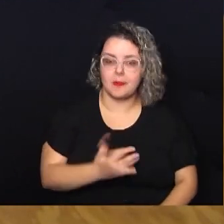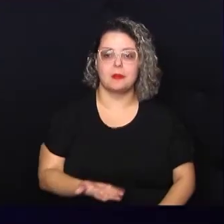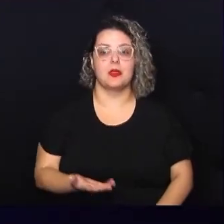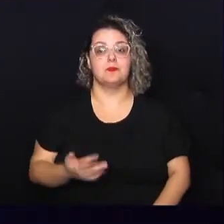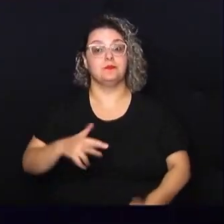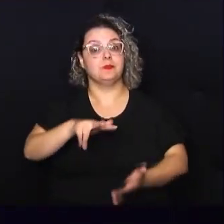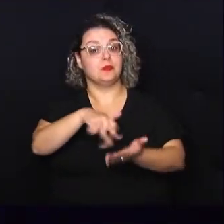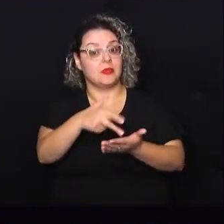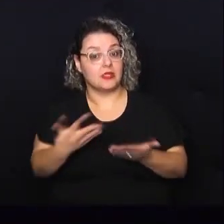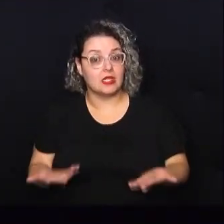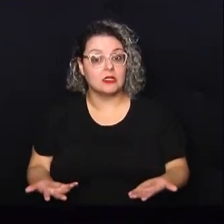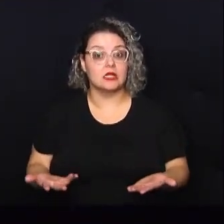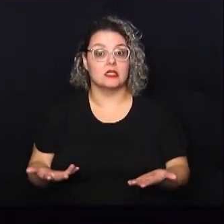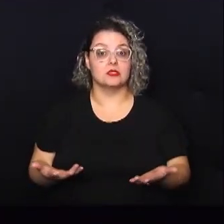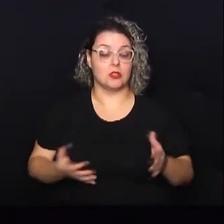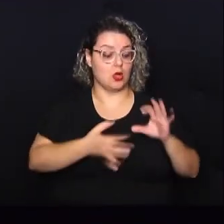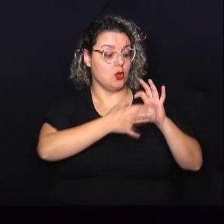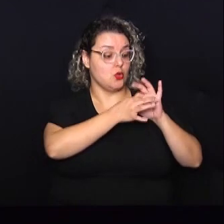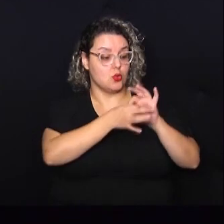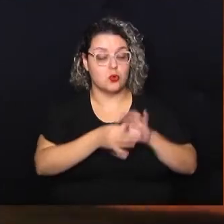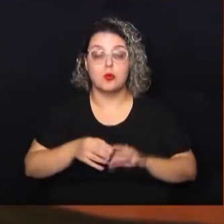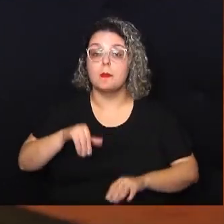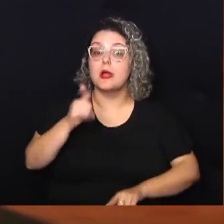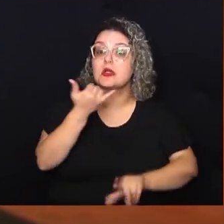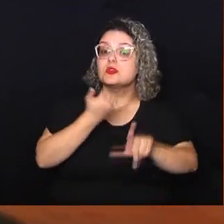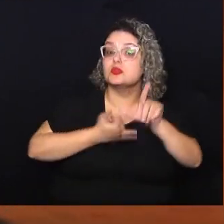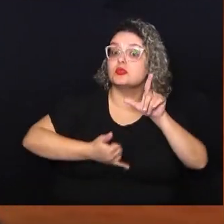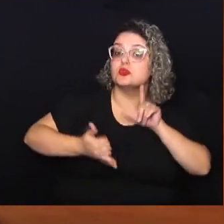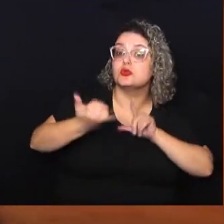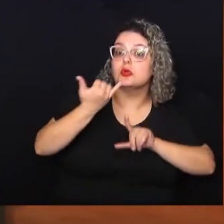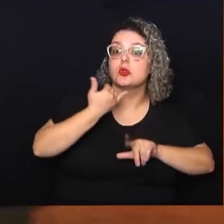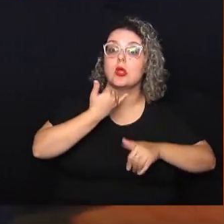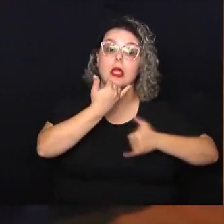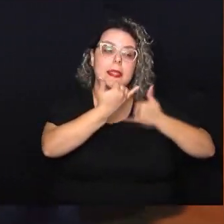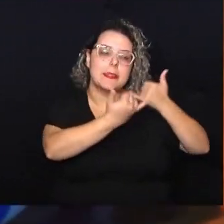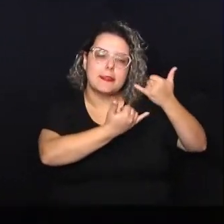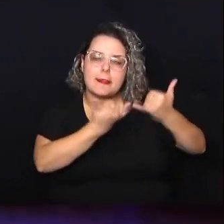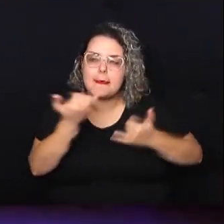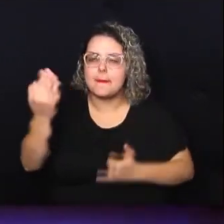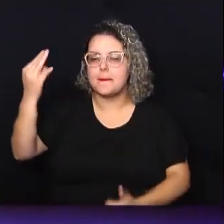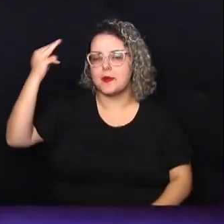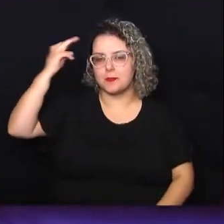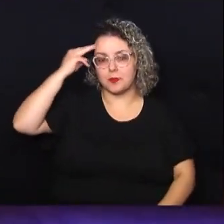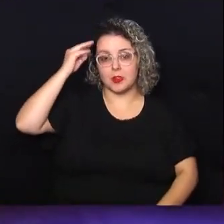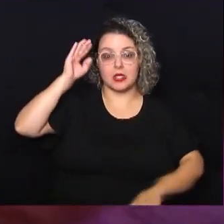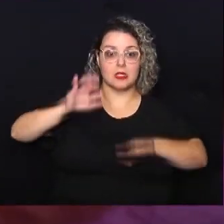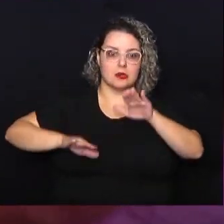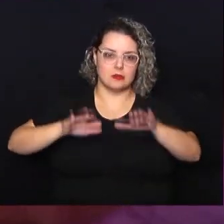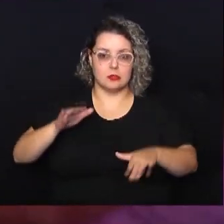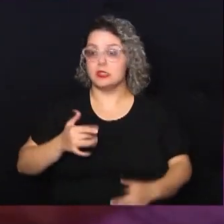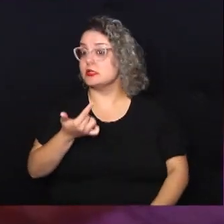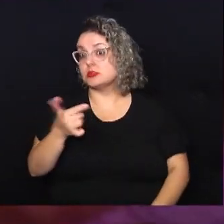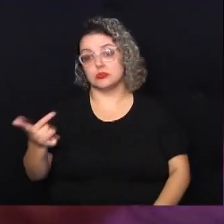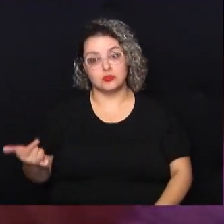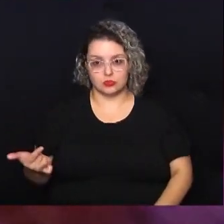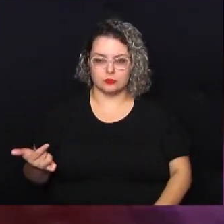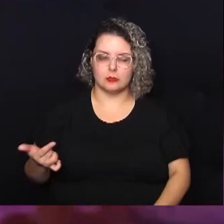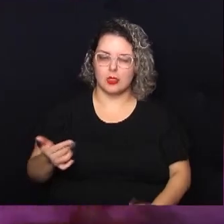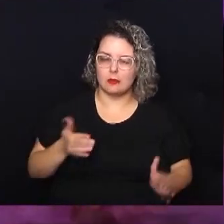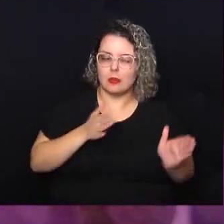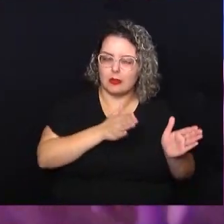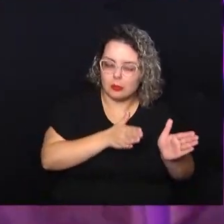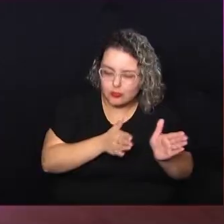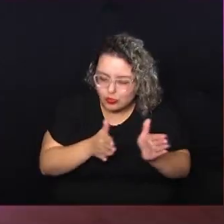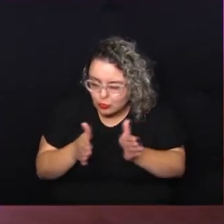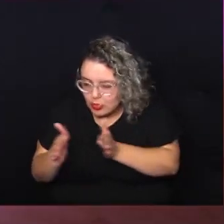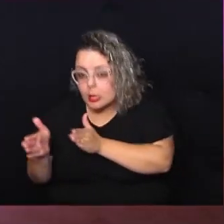gente trabalha com contextos mais lúdicos, que brincam com as memórias e muitas vezes não tem uma linearidade, mas